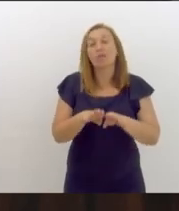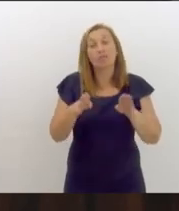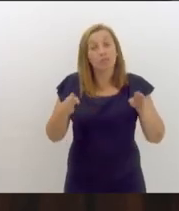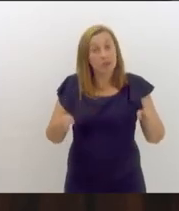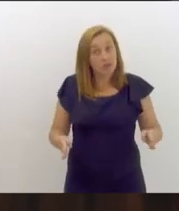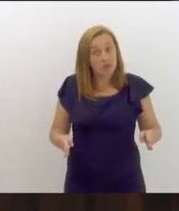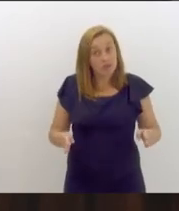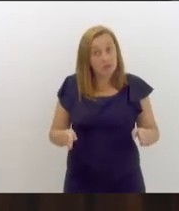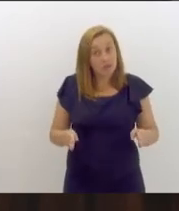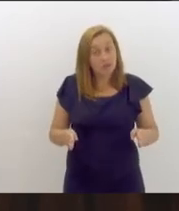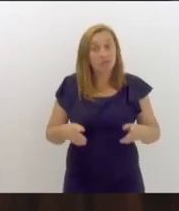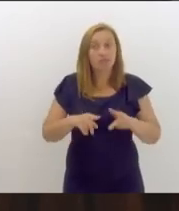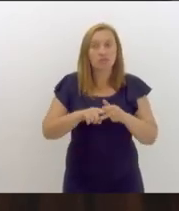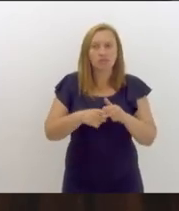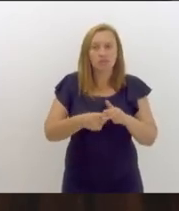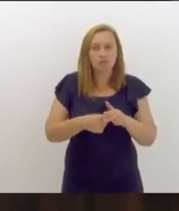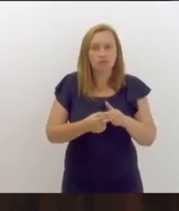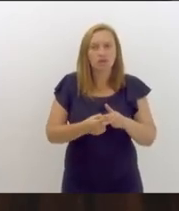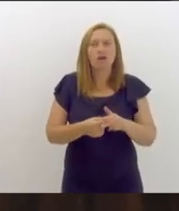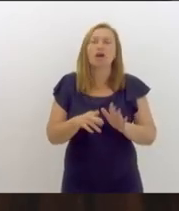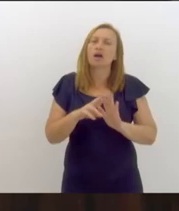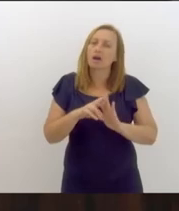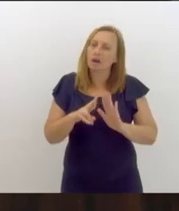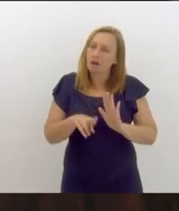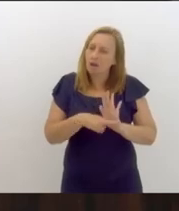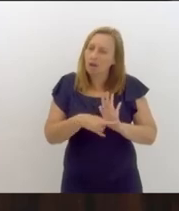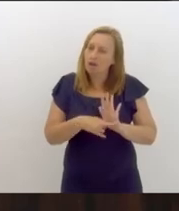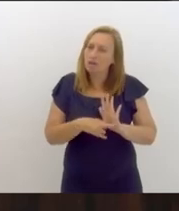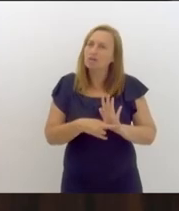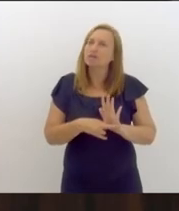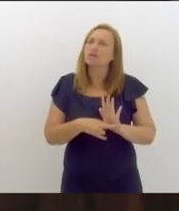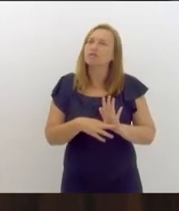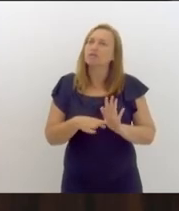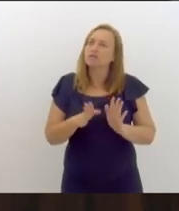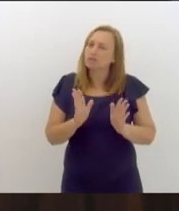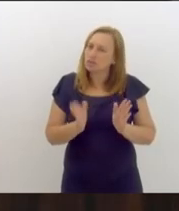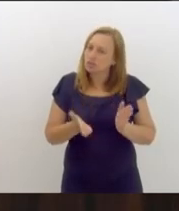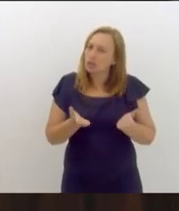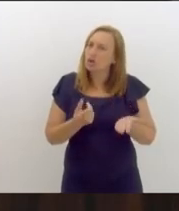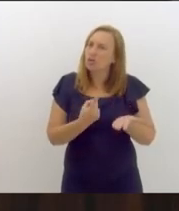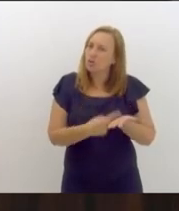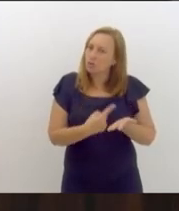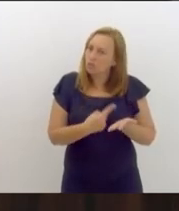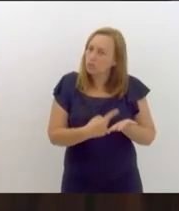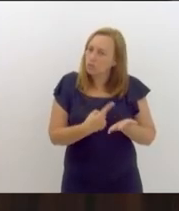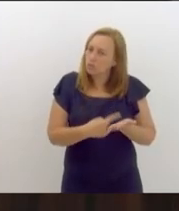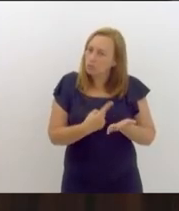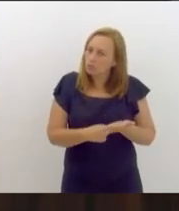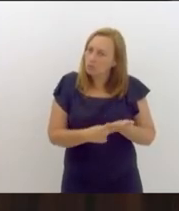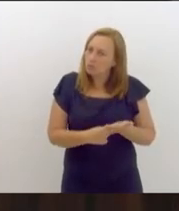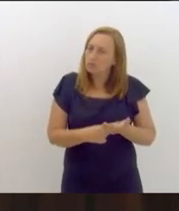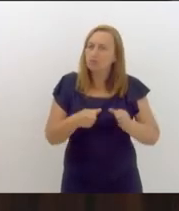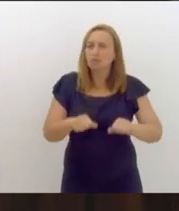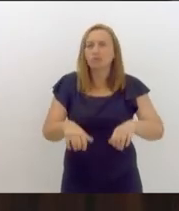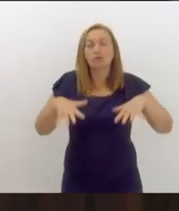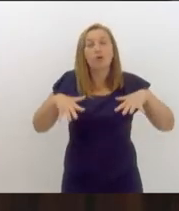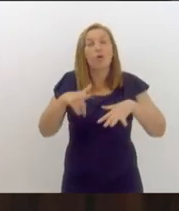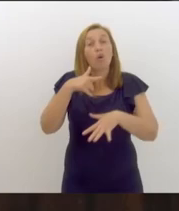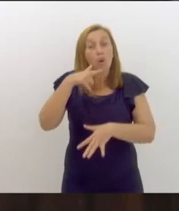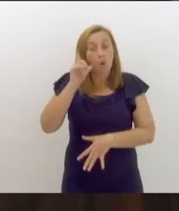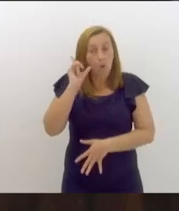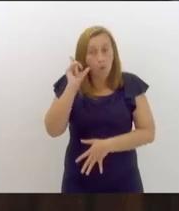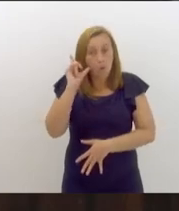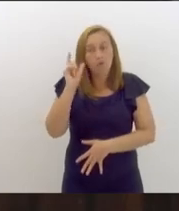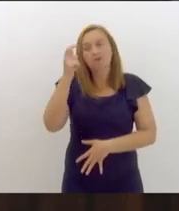vai alterar esse Regimento já havia sido combinado e acordado com o plano inclusive ontem